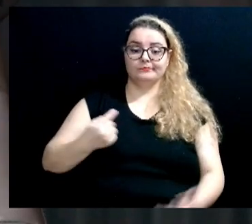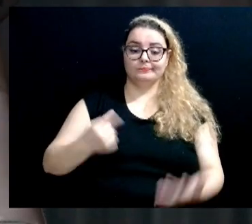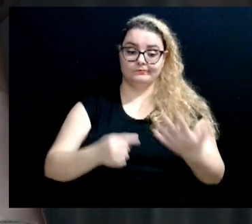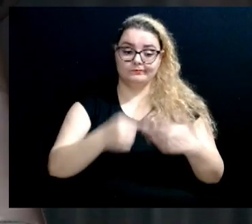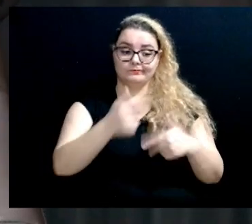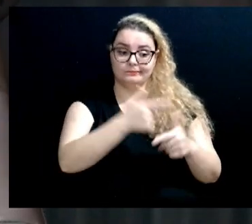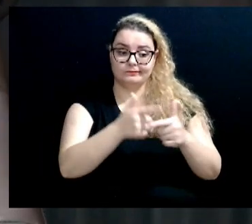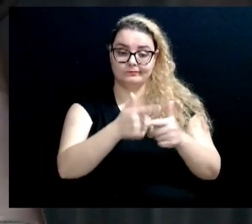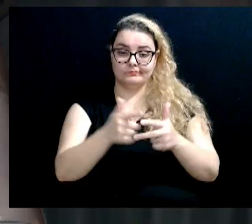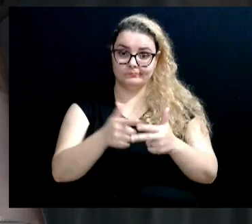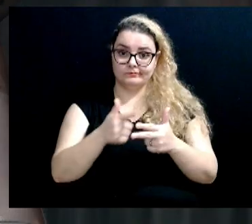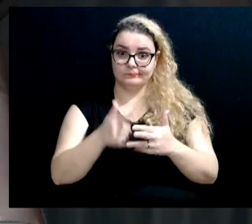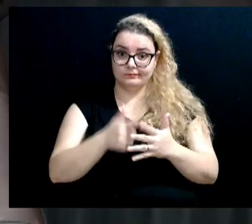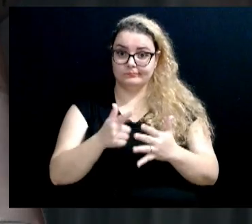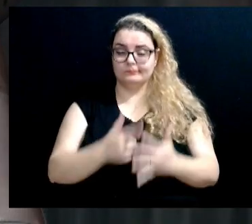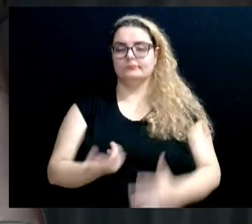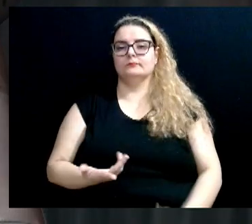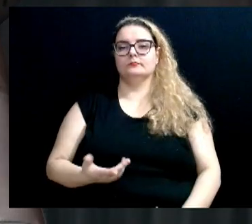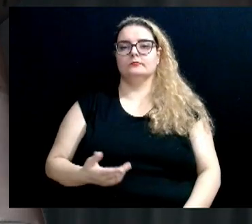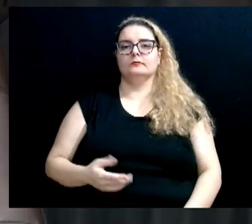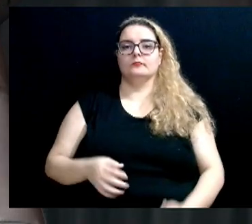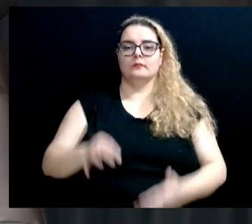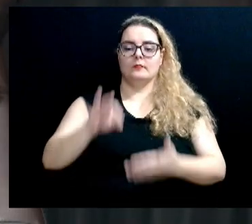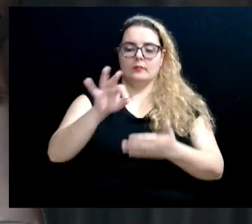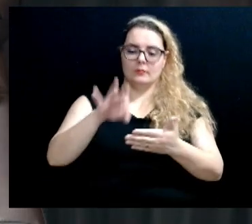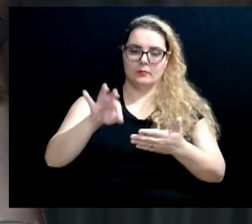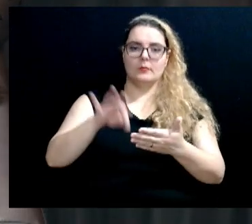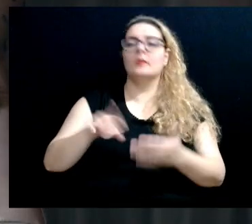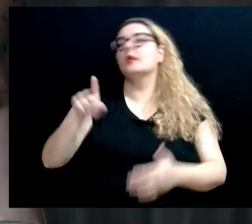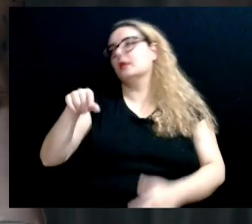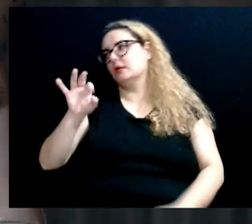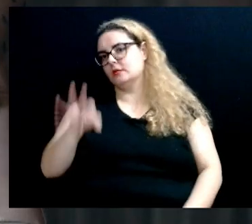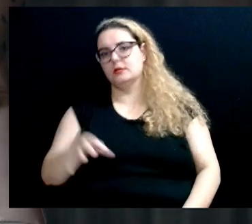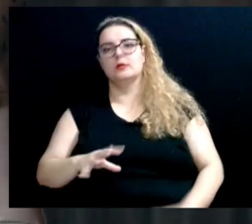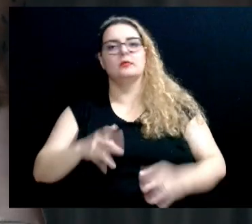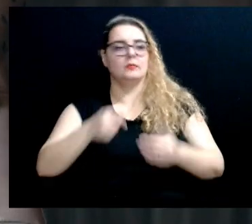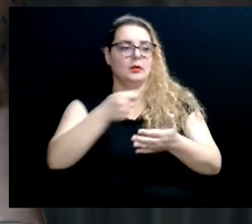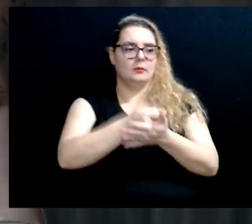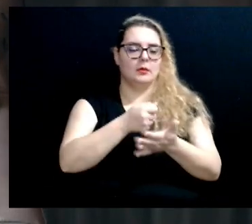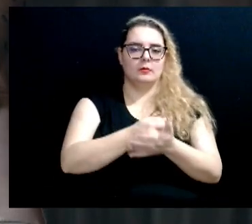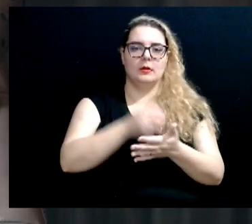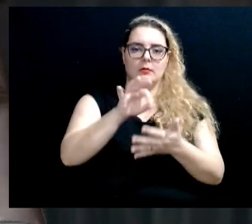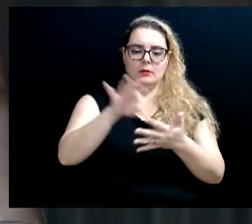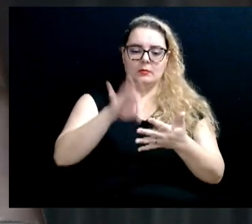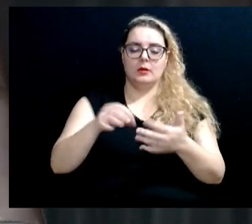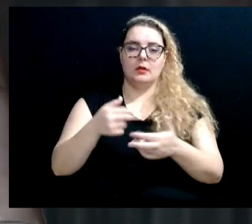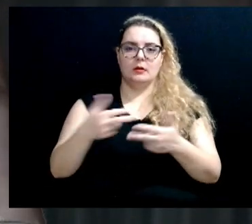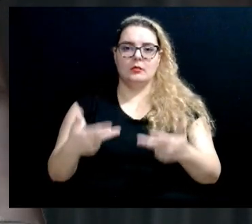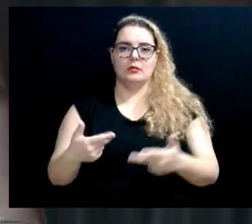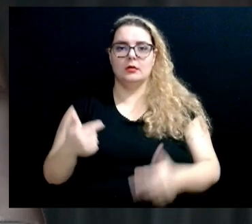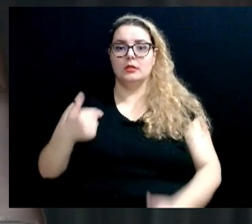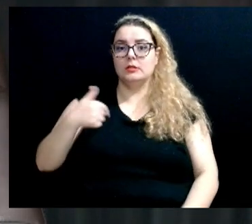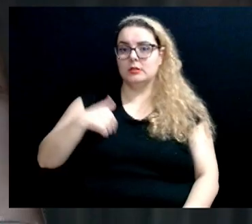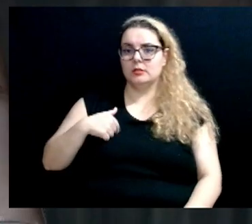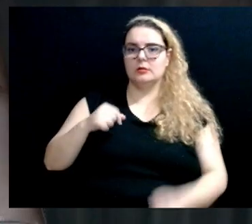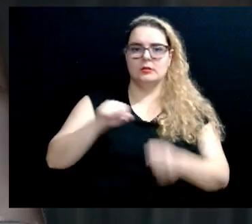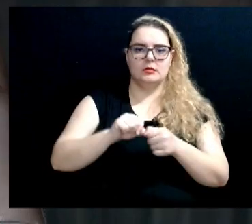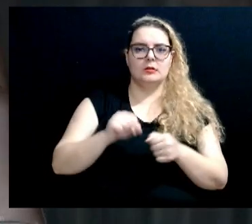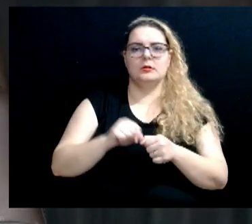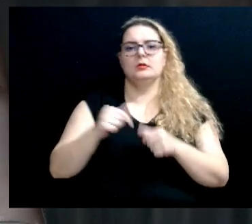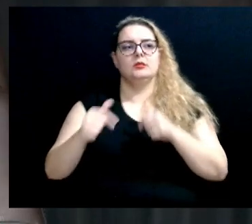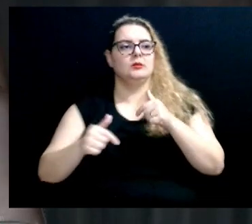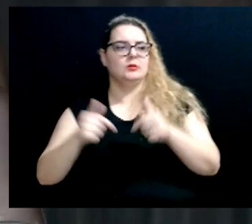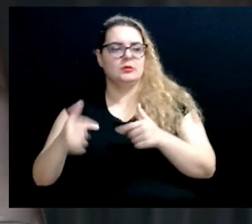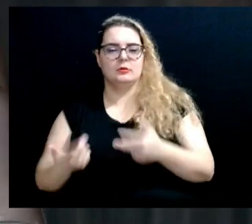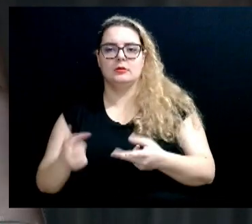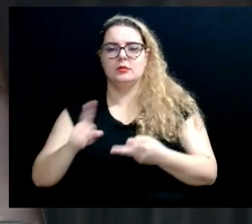precisa cumprir assim, toda a lista de atividades. Então é aquela coisa assim, eu tô fazendo, tô trabalhando, tô cuidando da